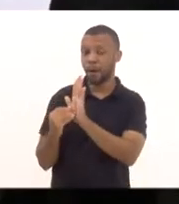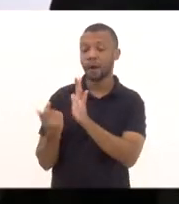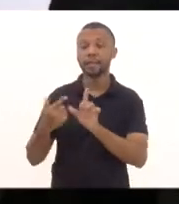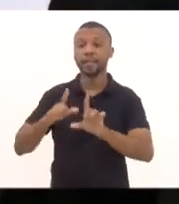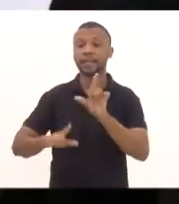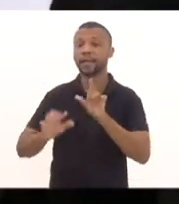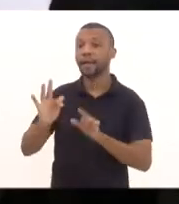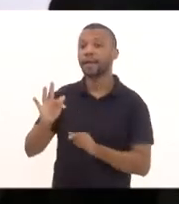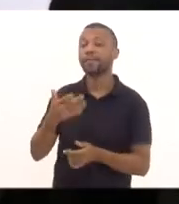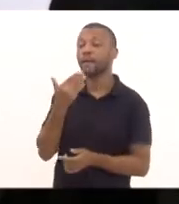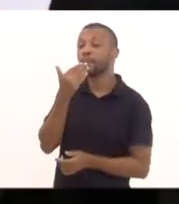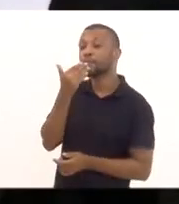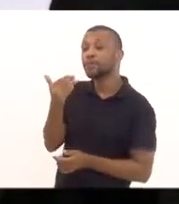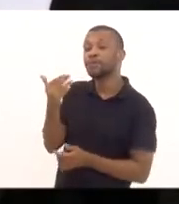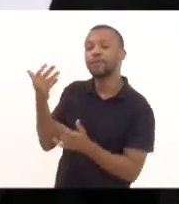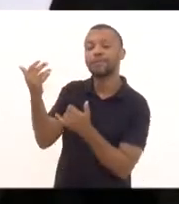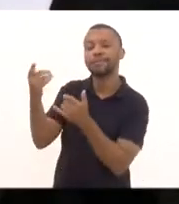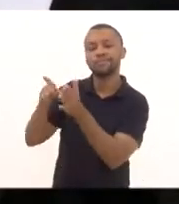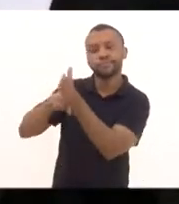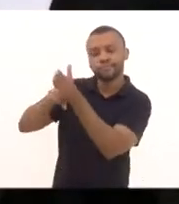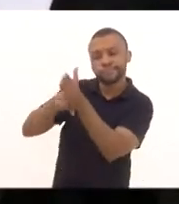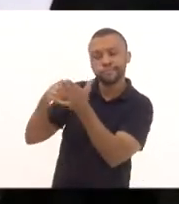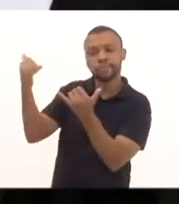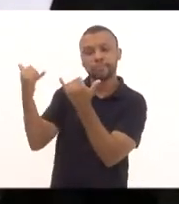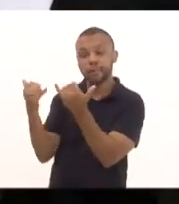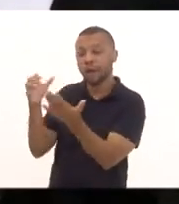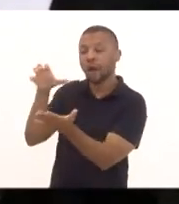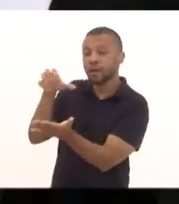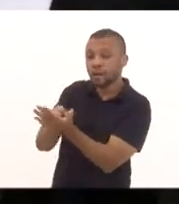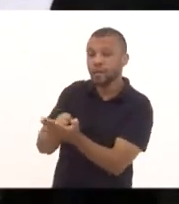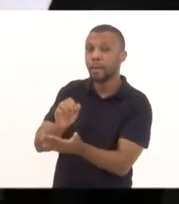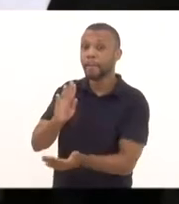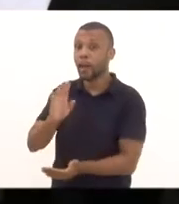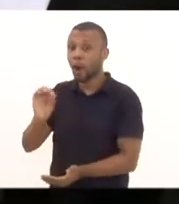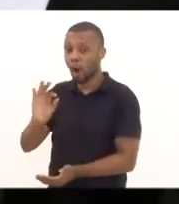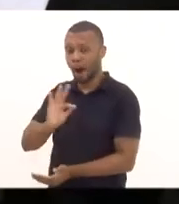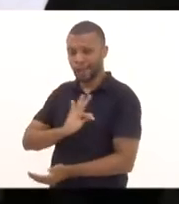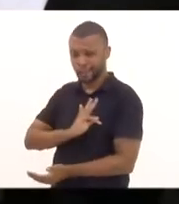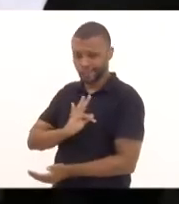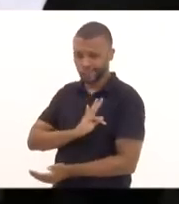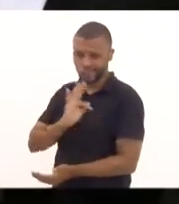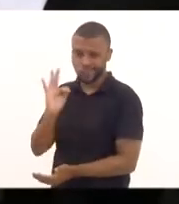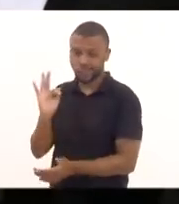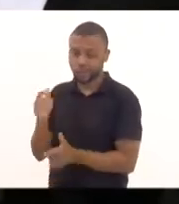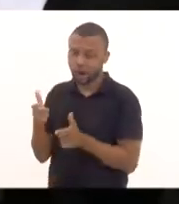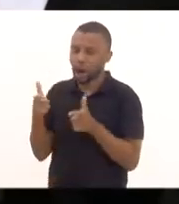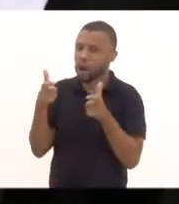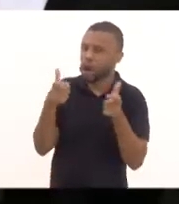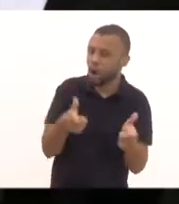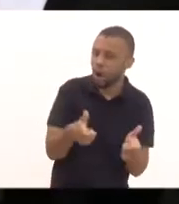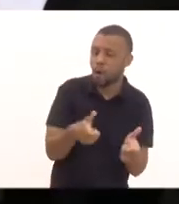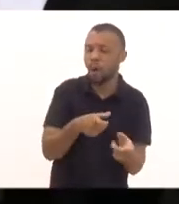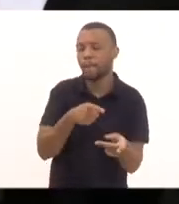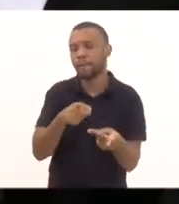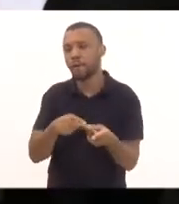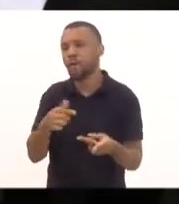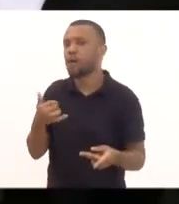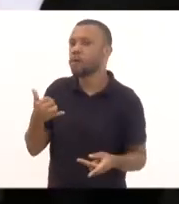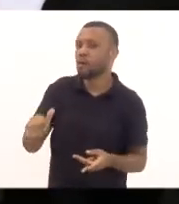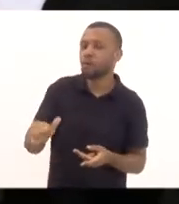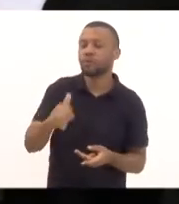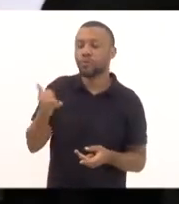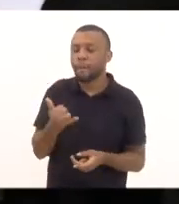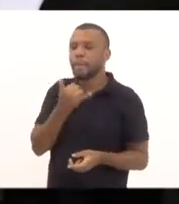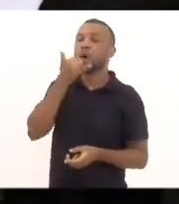requerer levantamento de registro de ocorrência de furtos roubos roubos furtos e acidentes